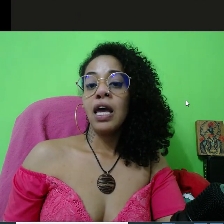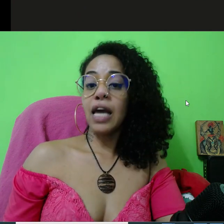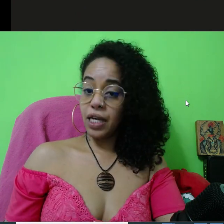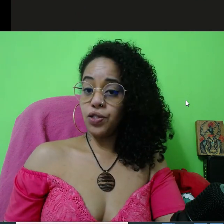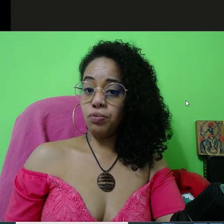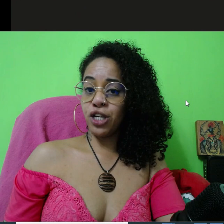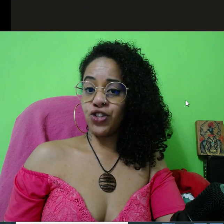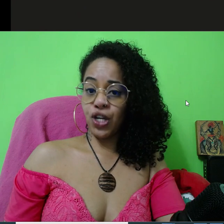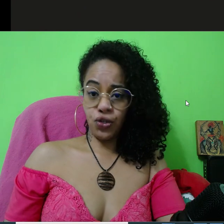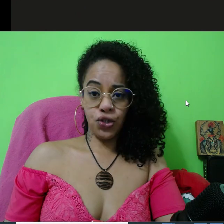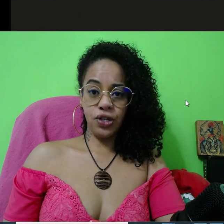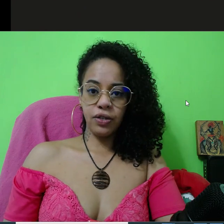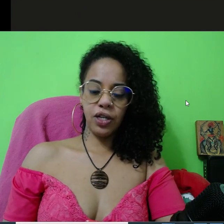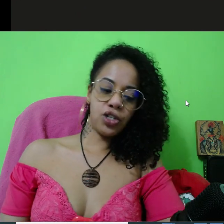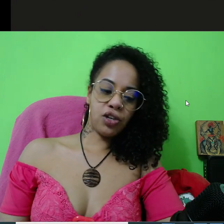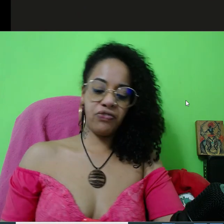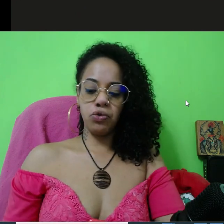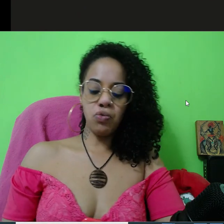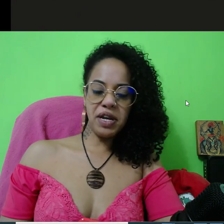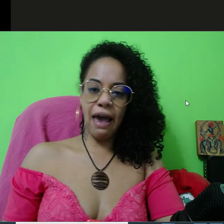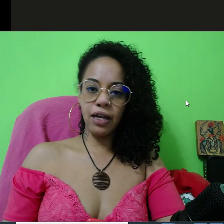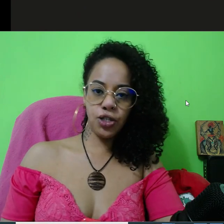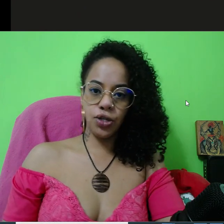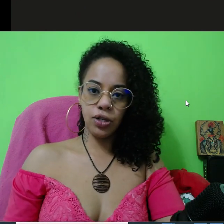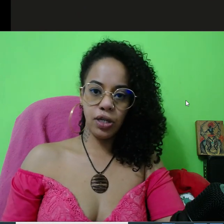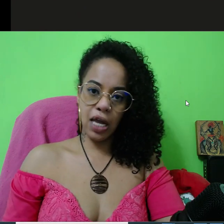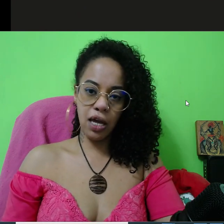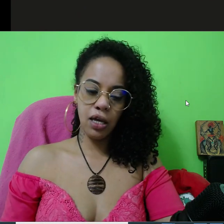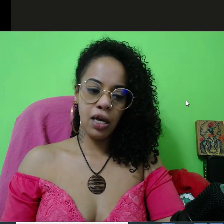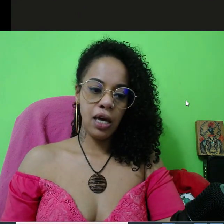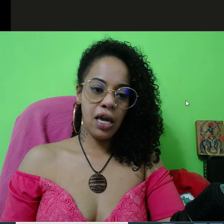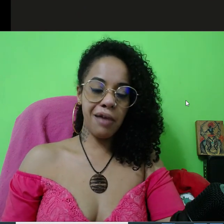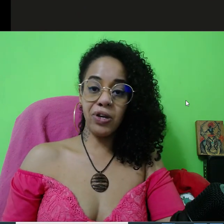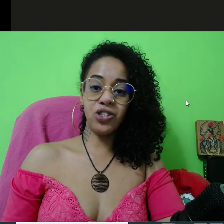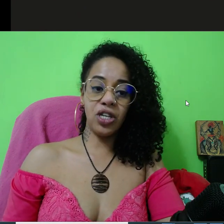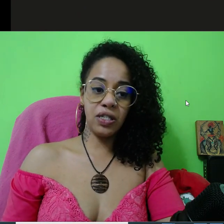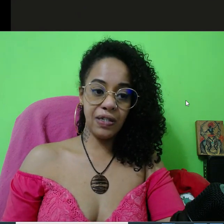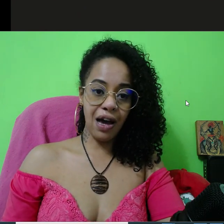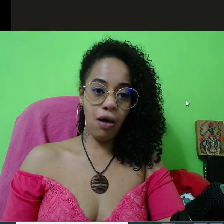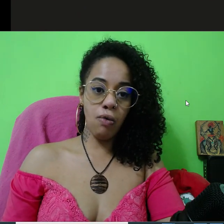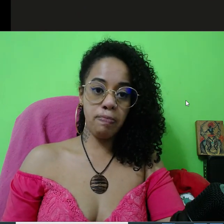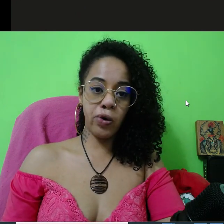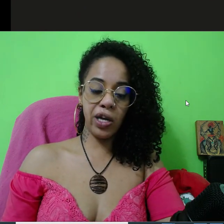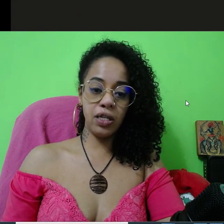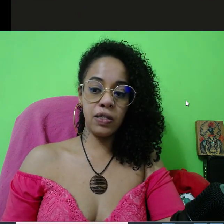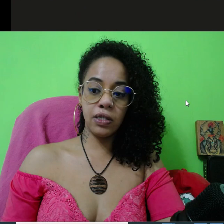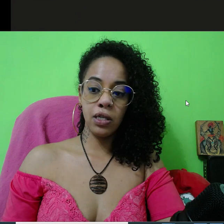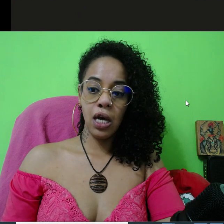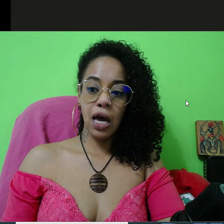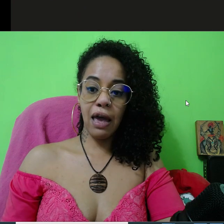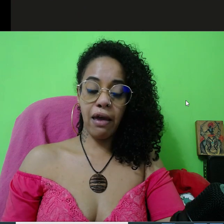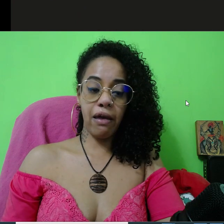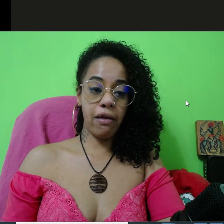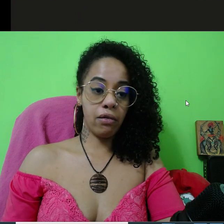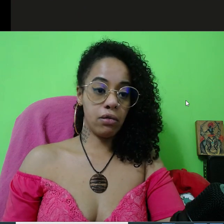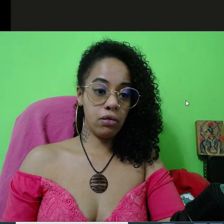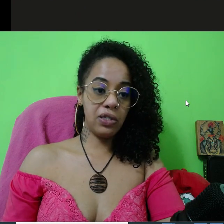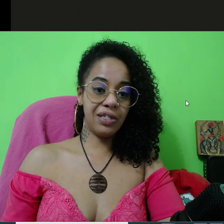E é isso minha gente este aqui foi o react né emergencial pois